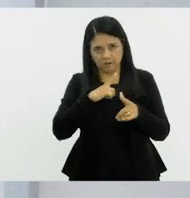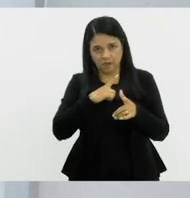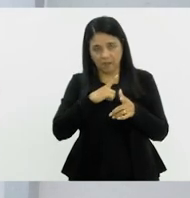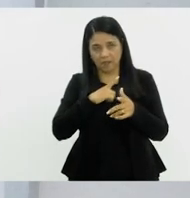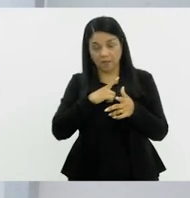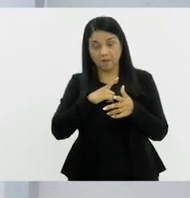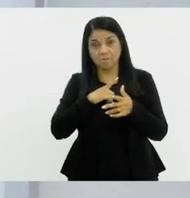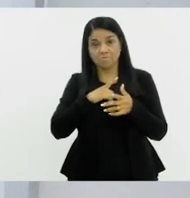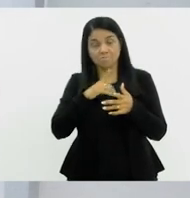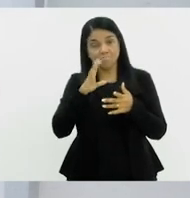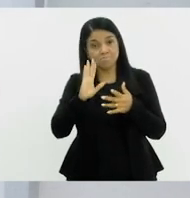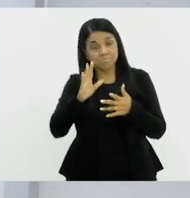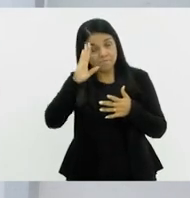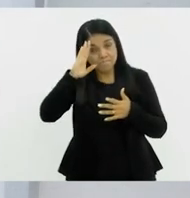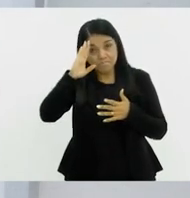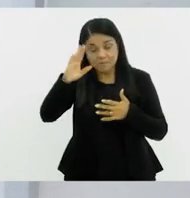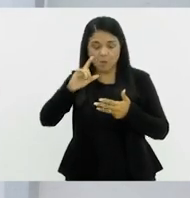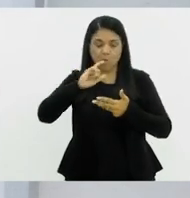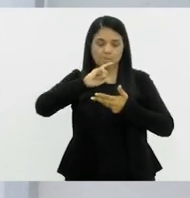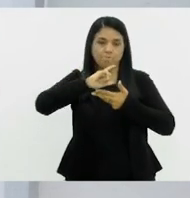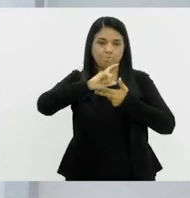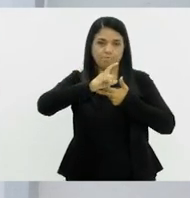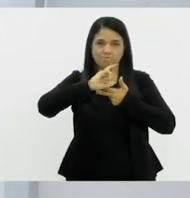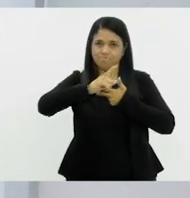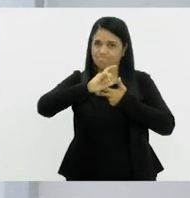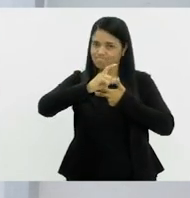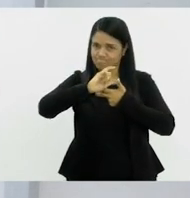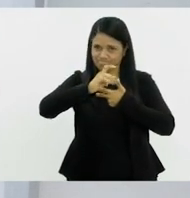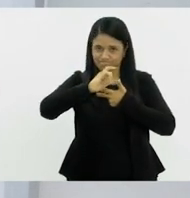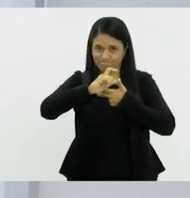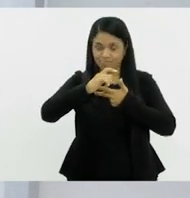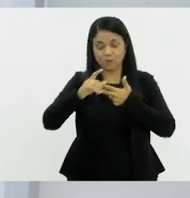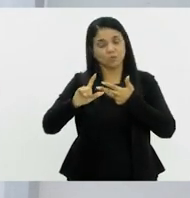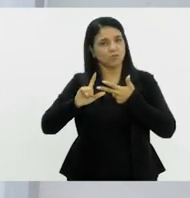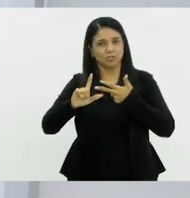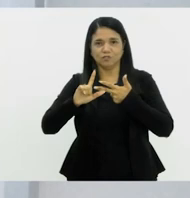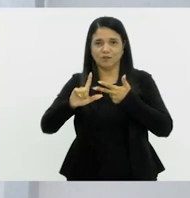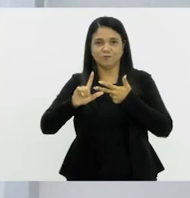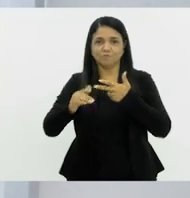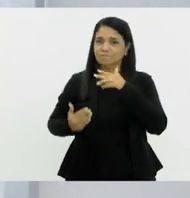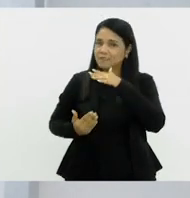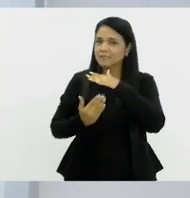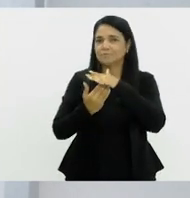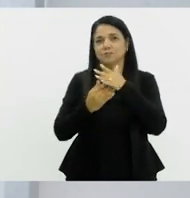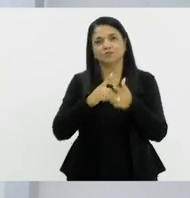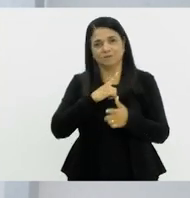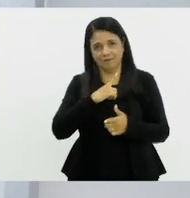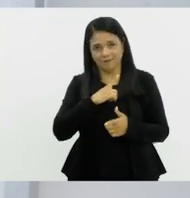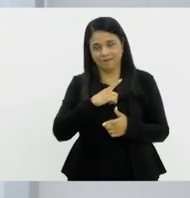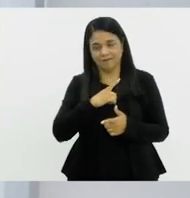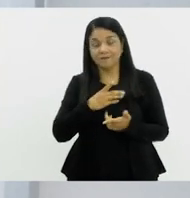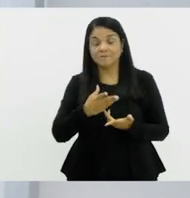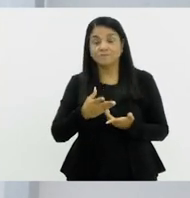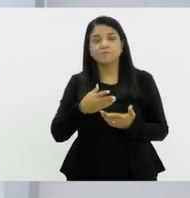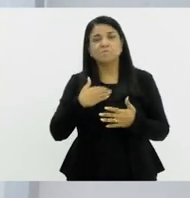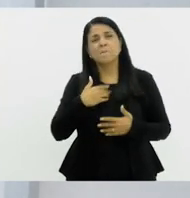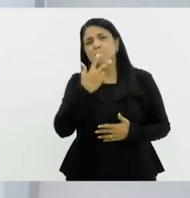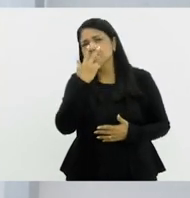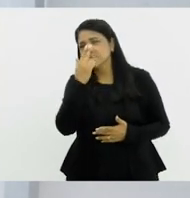exclusivamente do executivo. O legislativo não pode fazer isso. E aí os governos, parece que